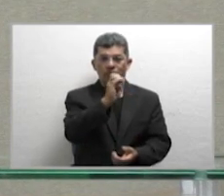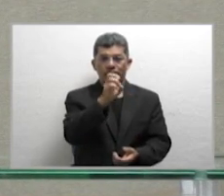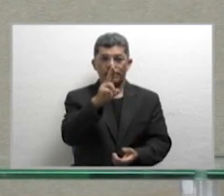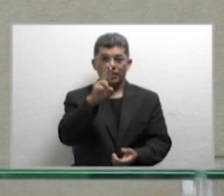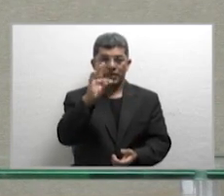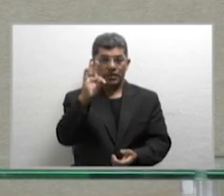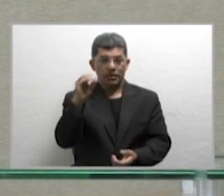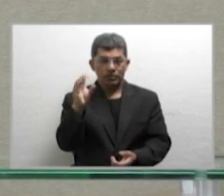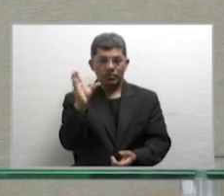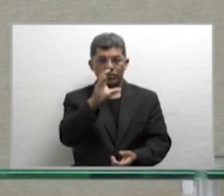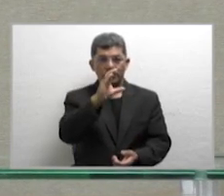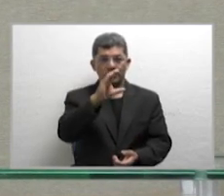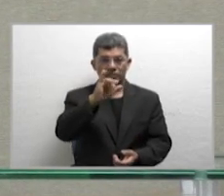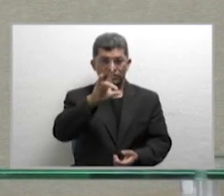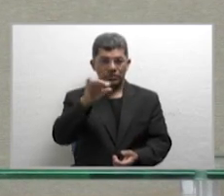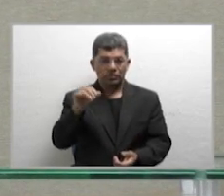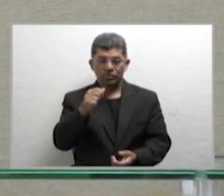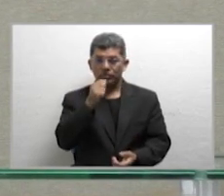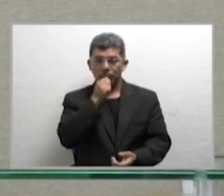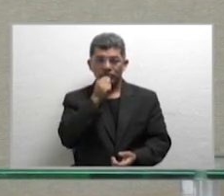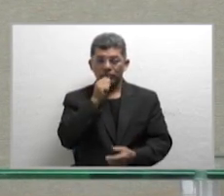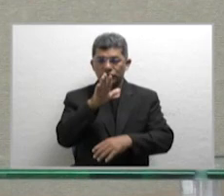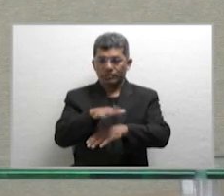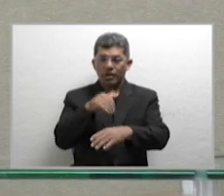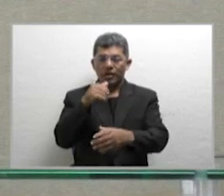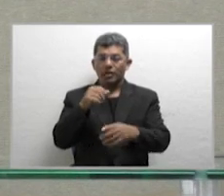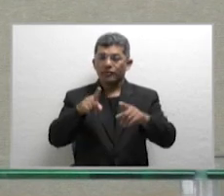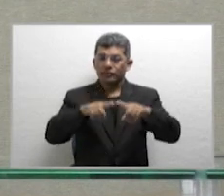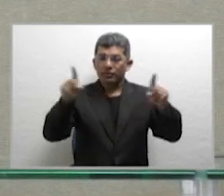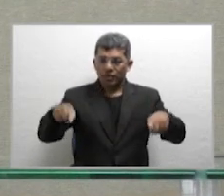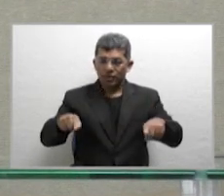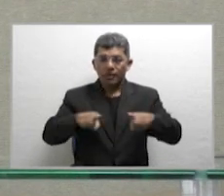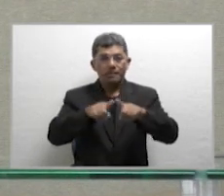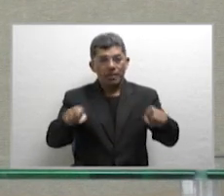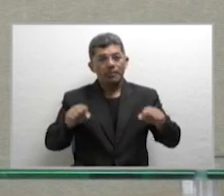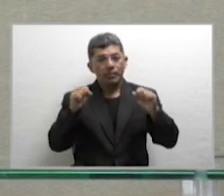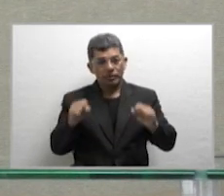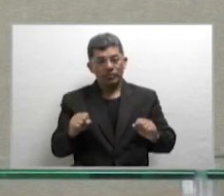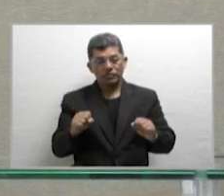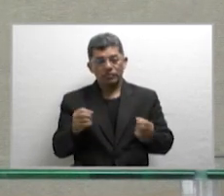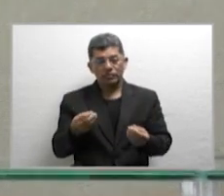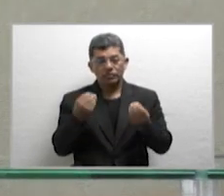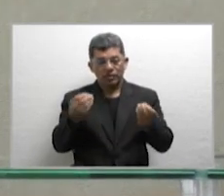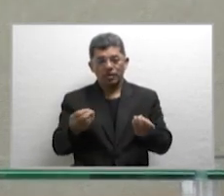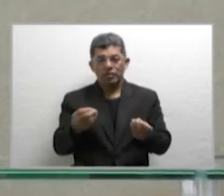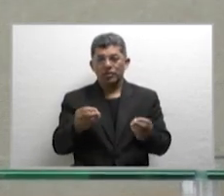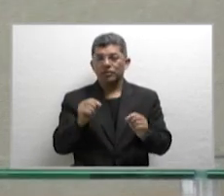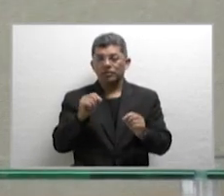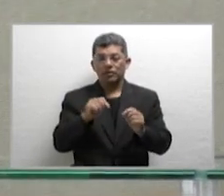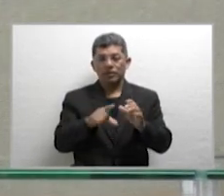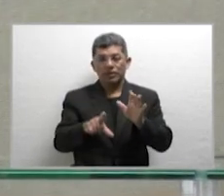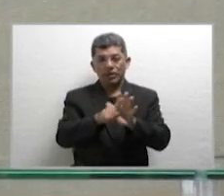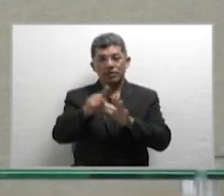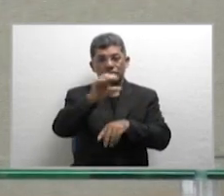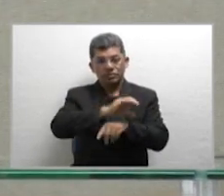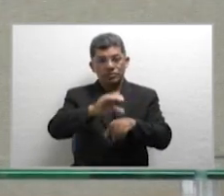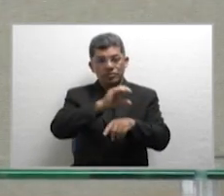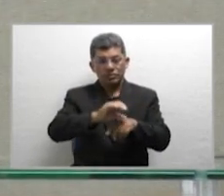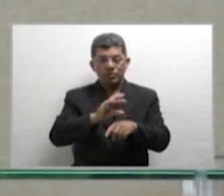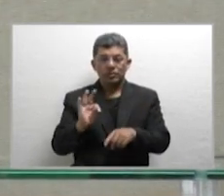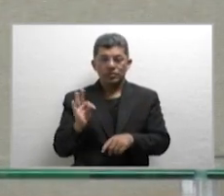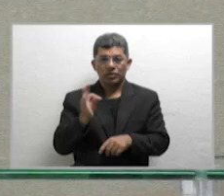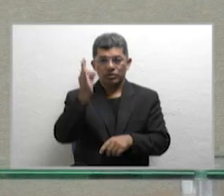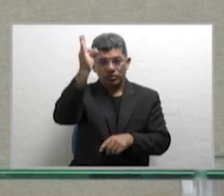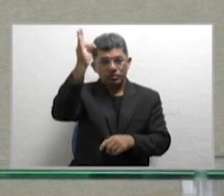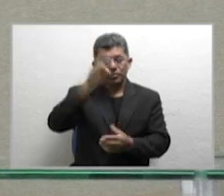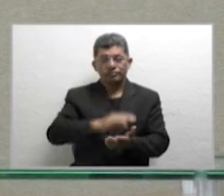podemos contratar servidores, nós podemos potencializar a segurança por intermédio da aplicação da